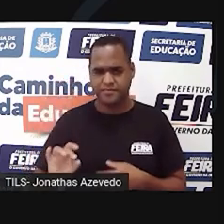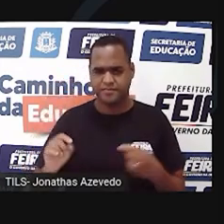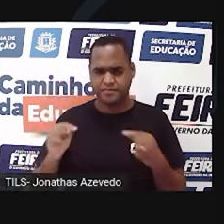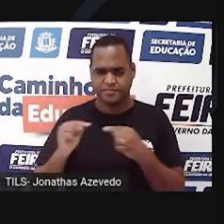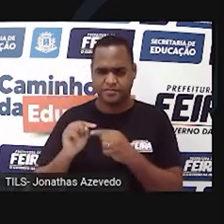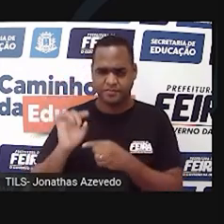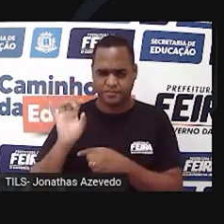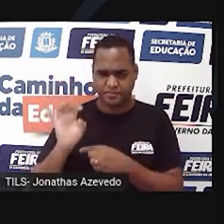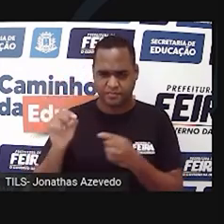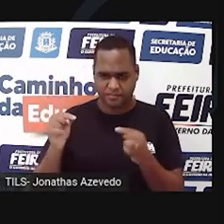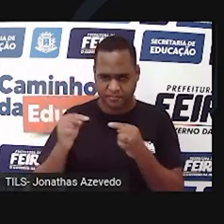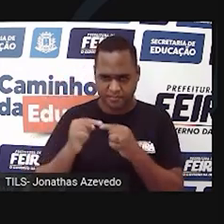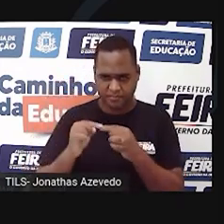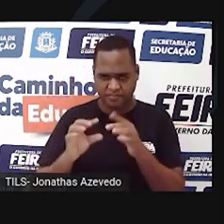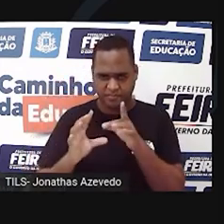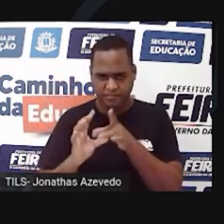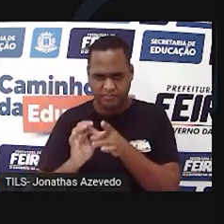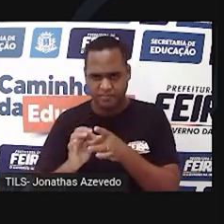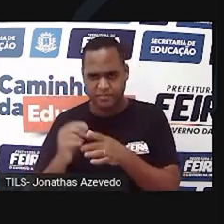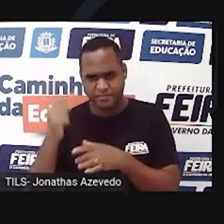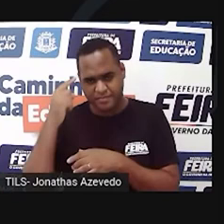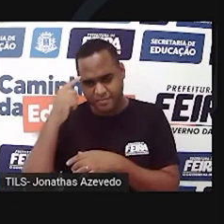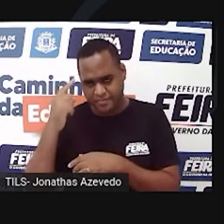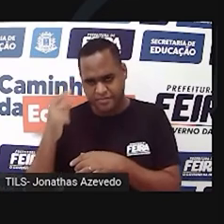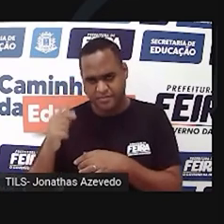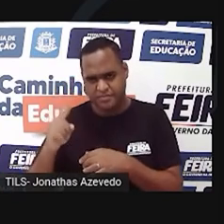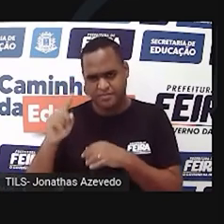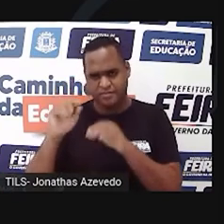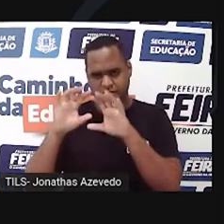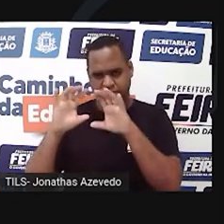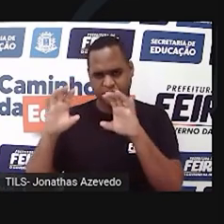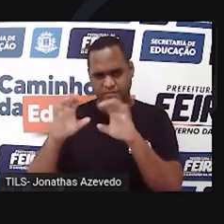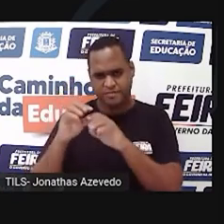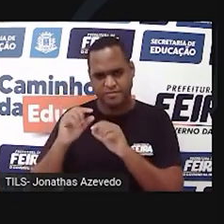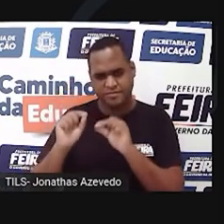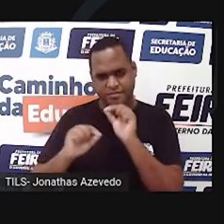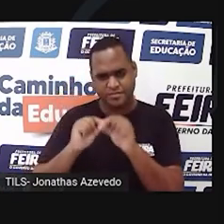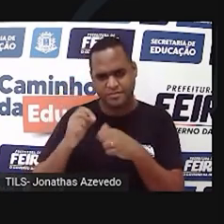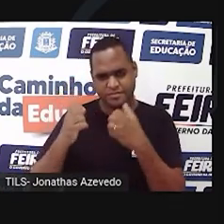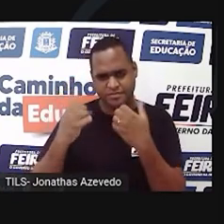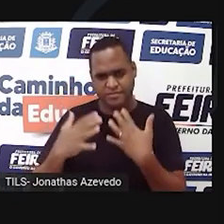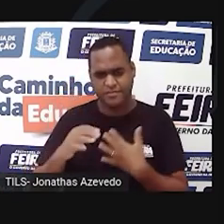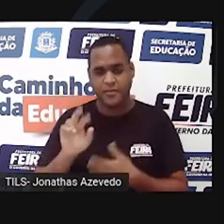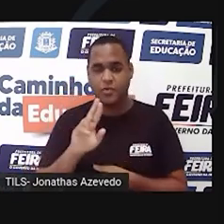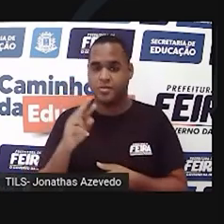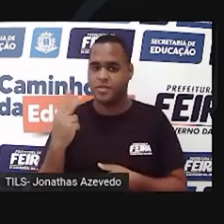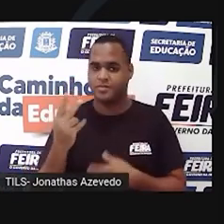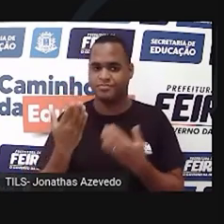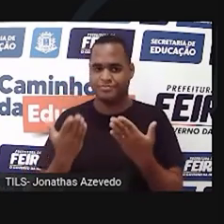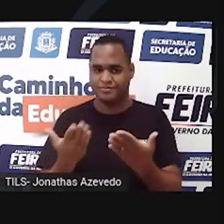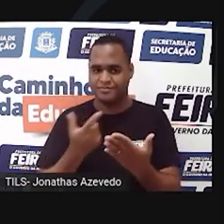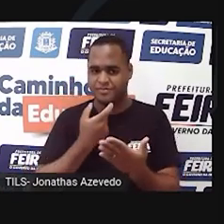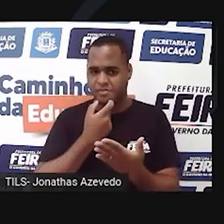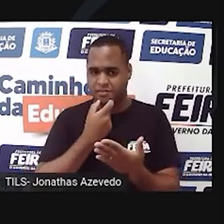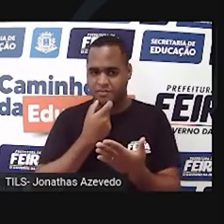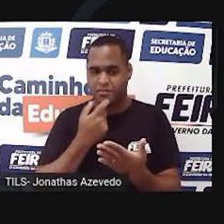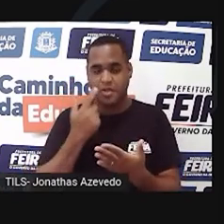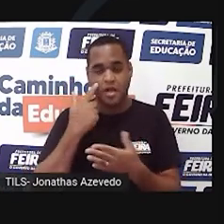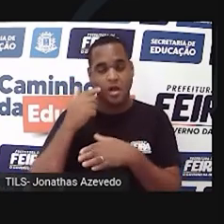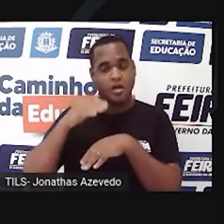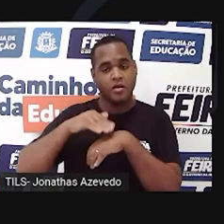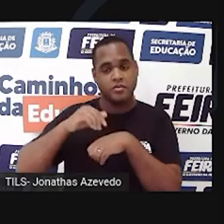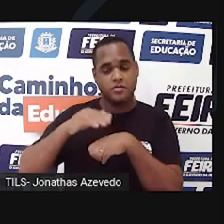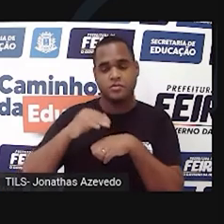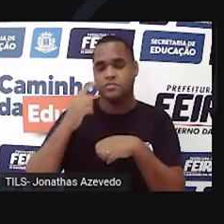sistema internacional, que nós chamamos de SI. Ou seja, é um sistema padrão